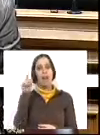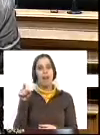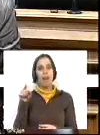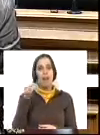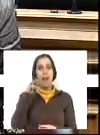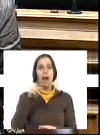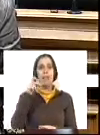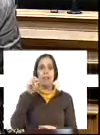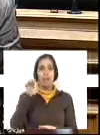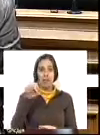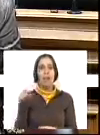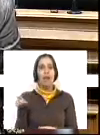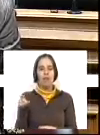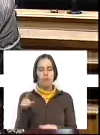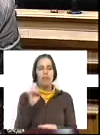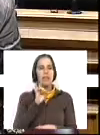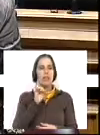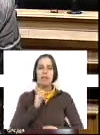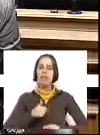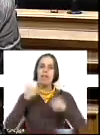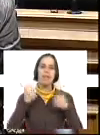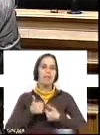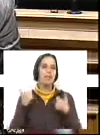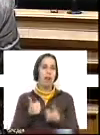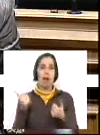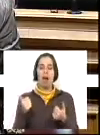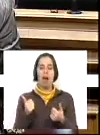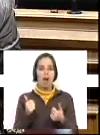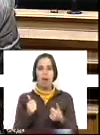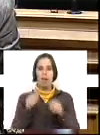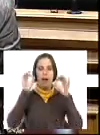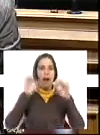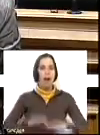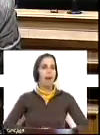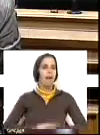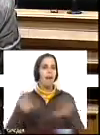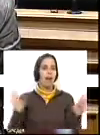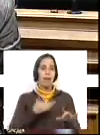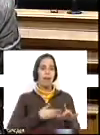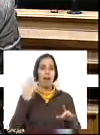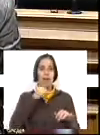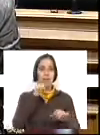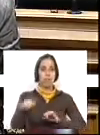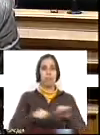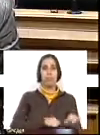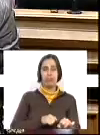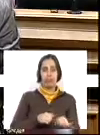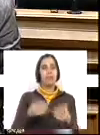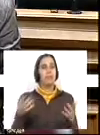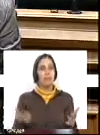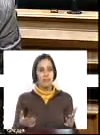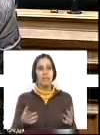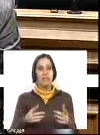e o ANC foram peça-chave para matar o regime do apartheid, a